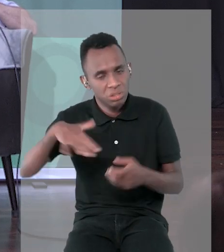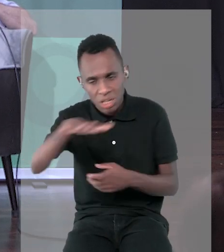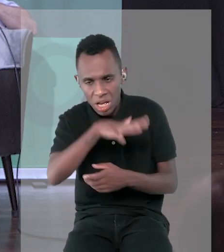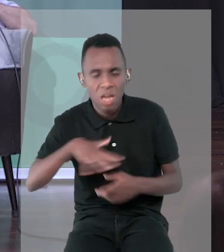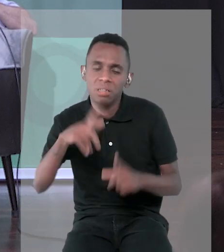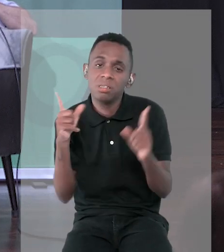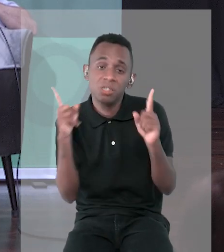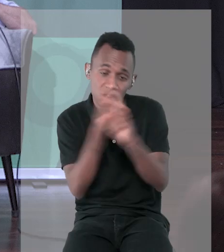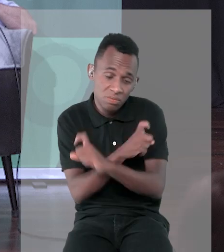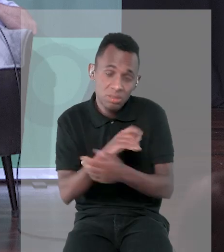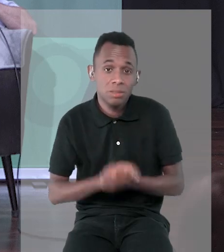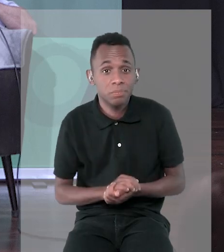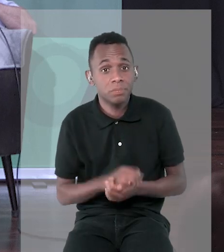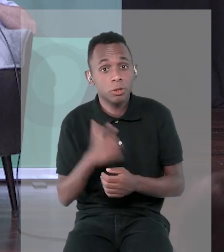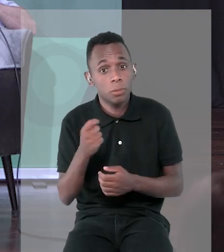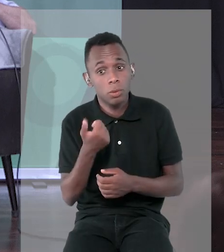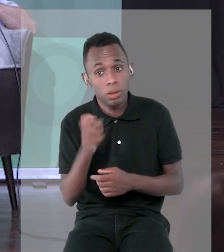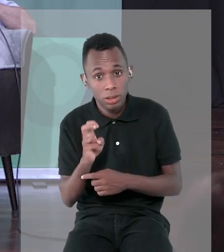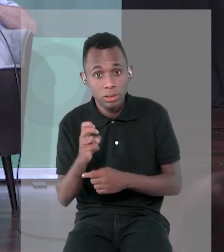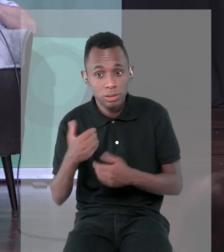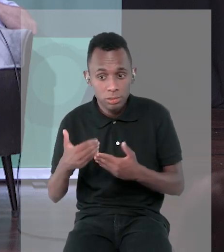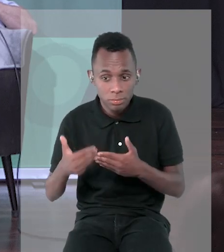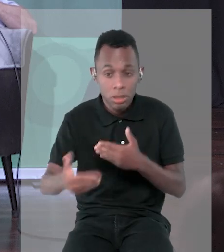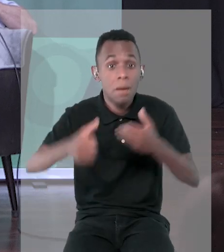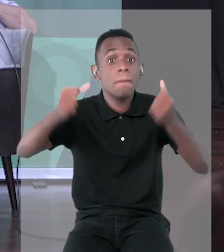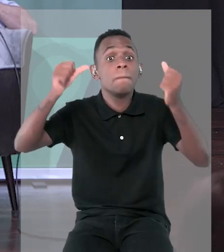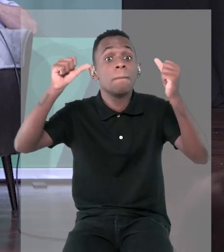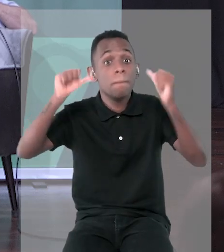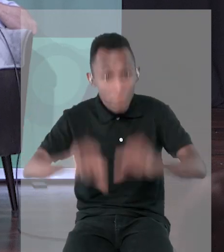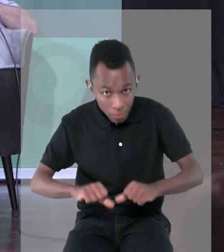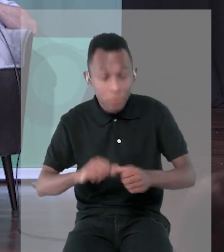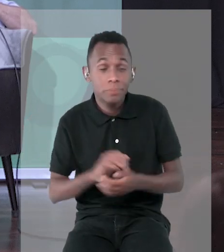região, só que de 2015 para cá piorou mais ainda, né?